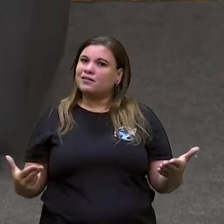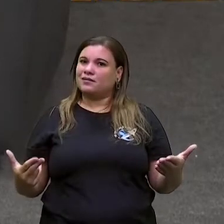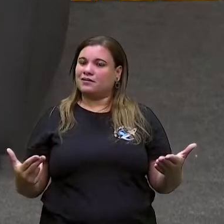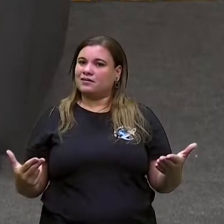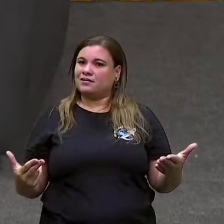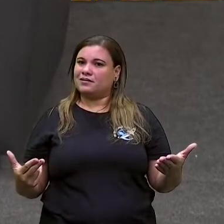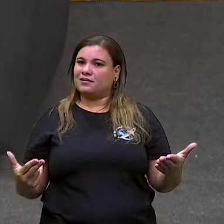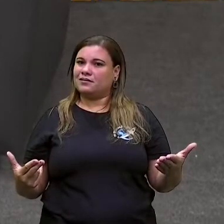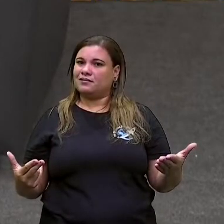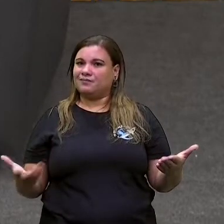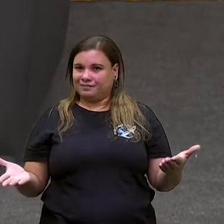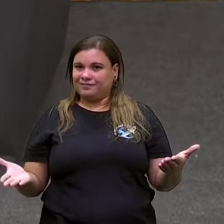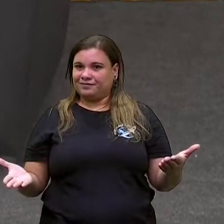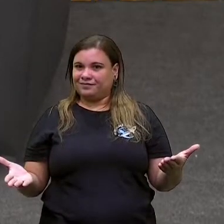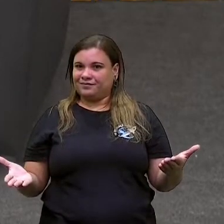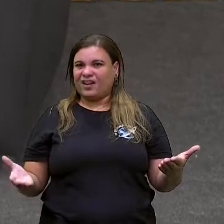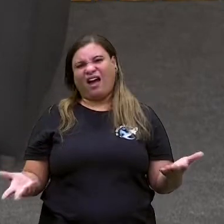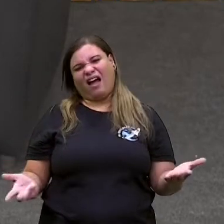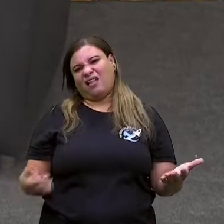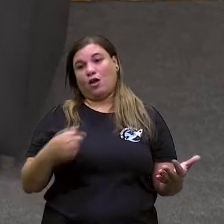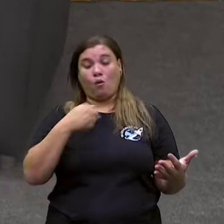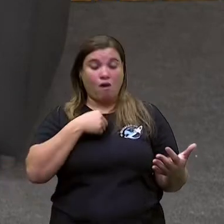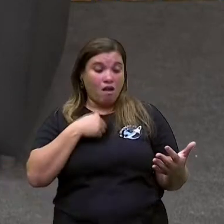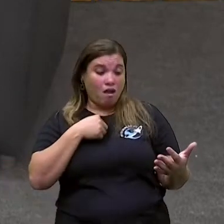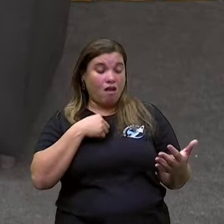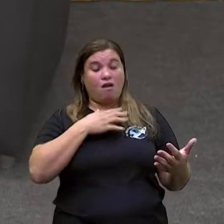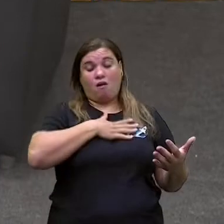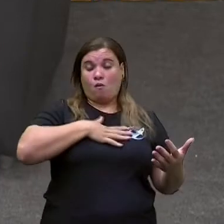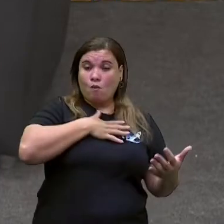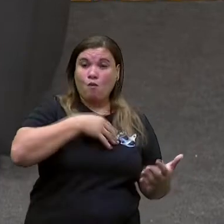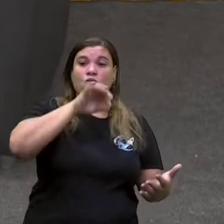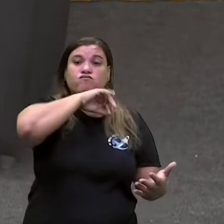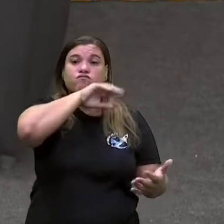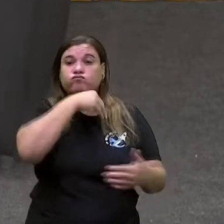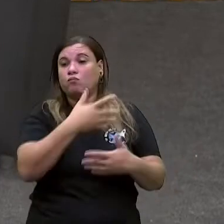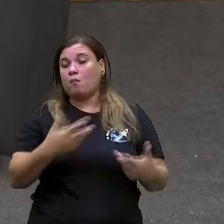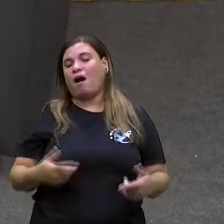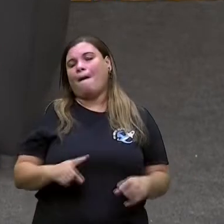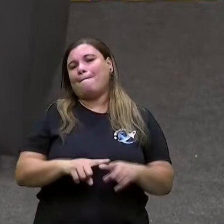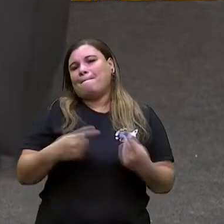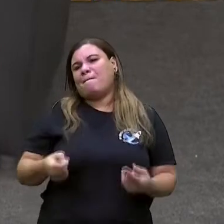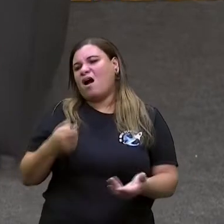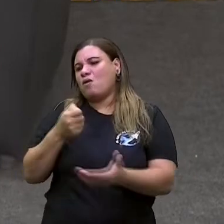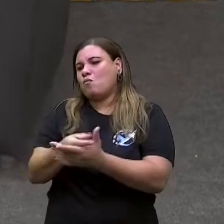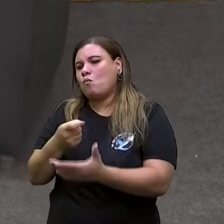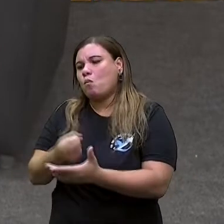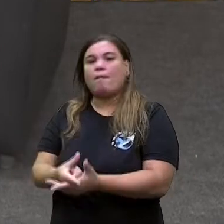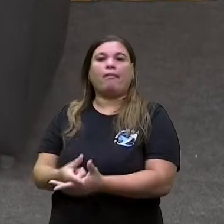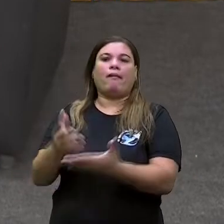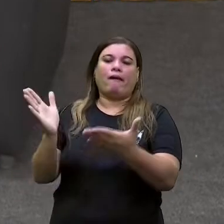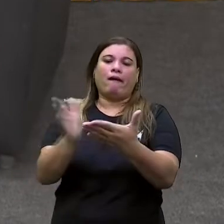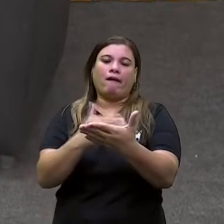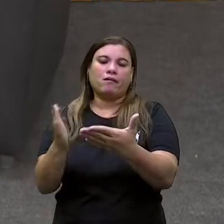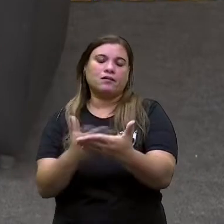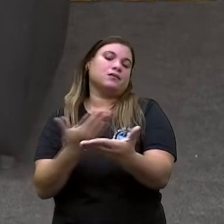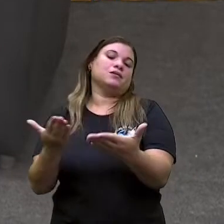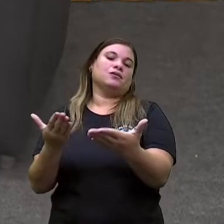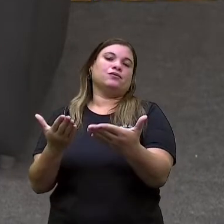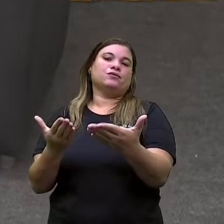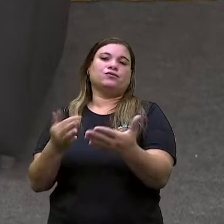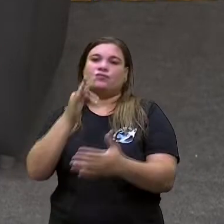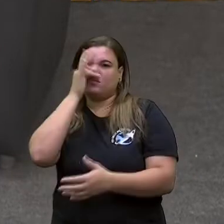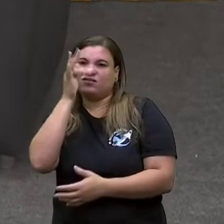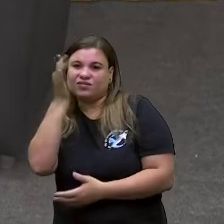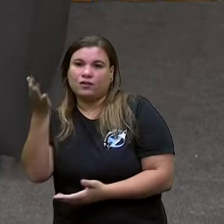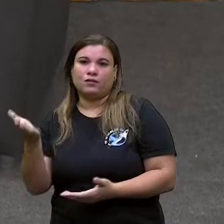né? O aluno não é formado em nada, mas tem que saber de tudo. Ele tem que ler um pouco de geografia, um pouco de história, um pouco de inglês, um pouco de português, um pouco de ciências,